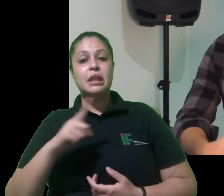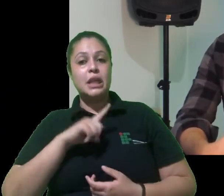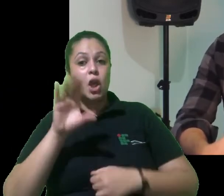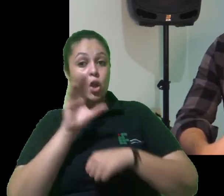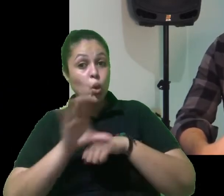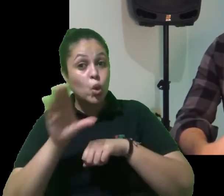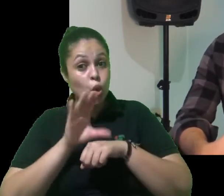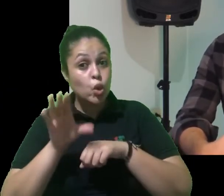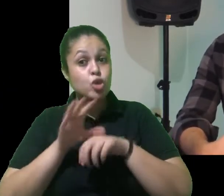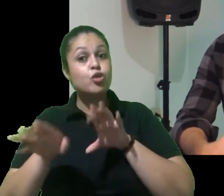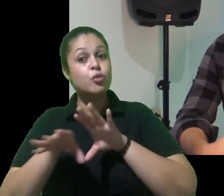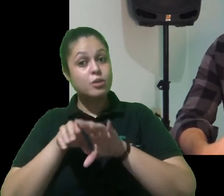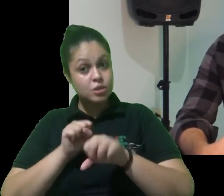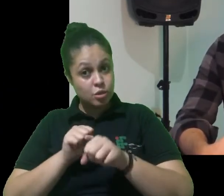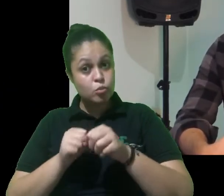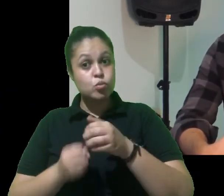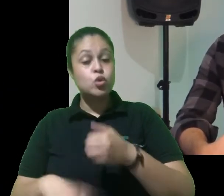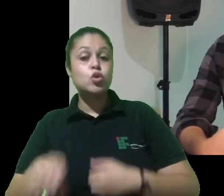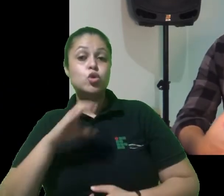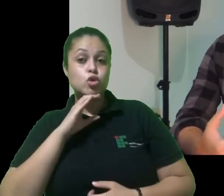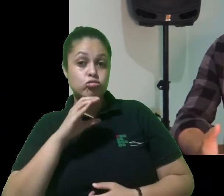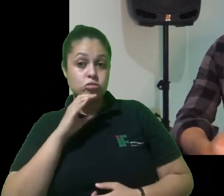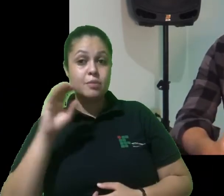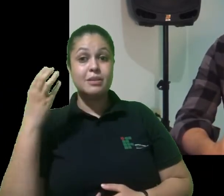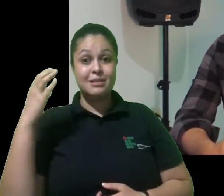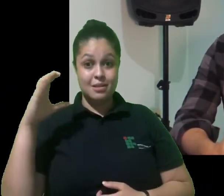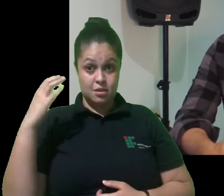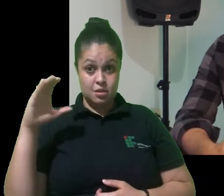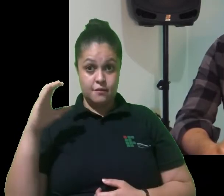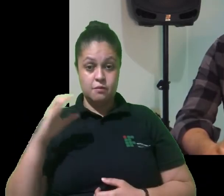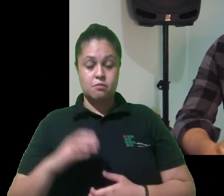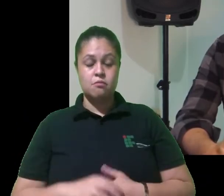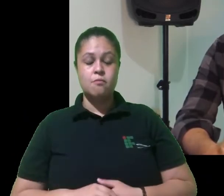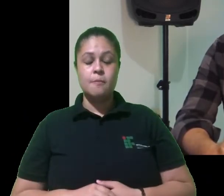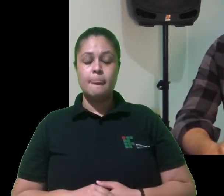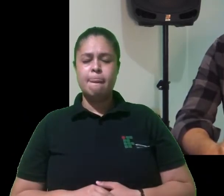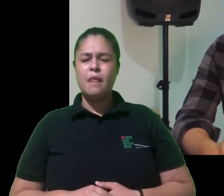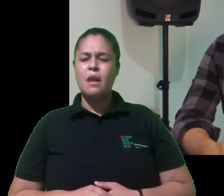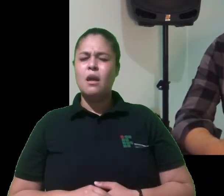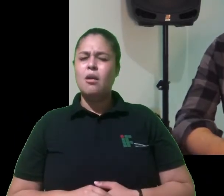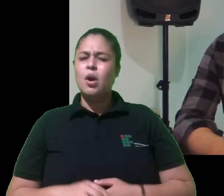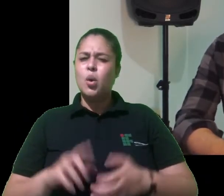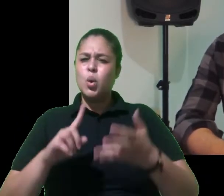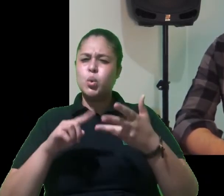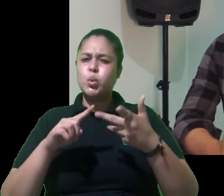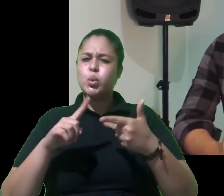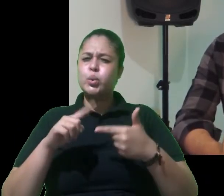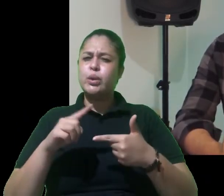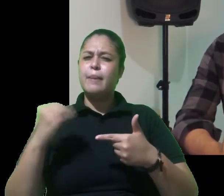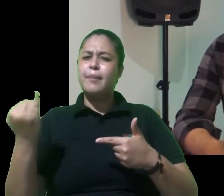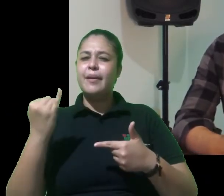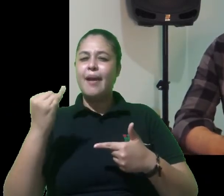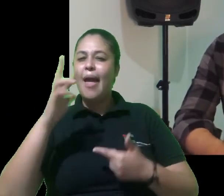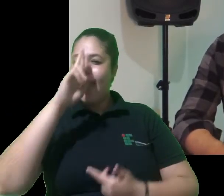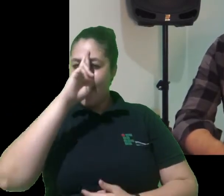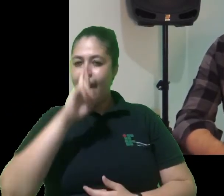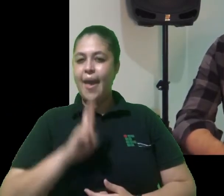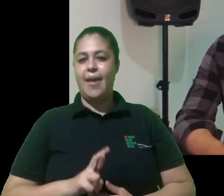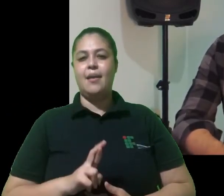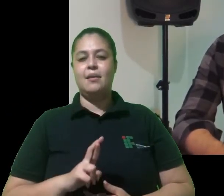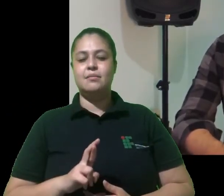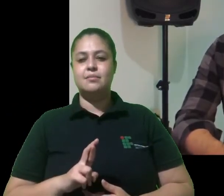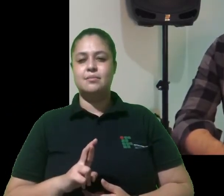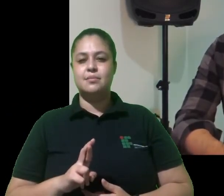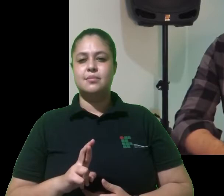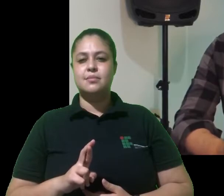universitárias, de formadoras do conhecimento científico e reprodutoras do conhecimento científico, o critério fundamental é a